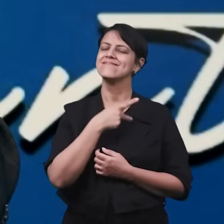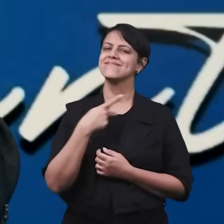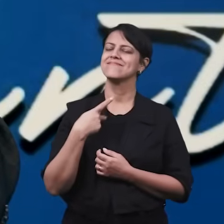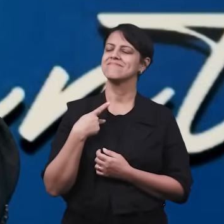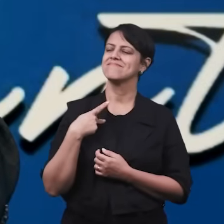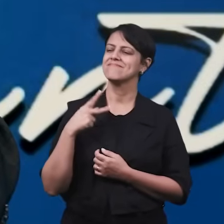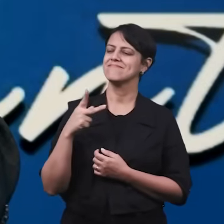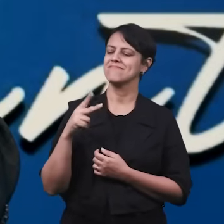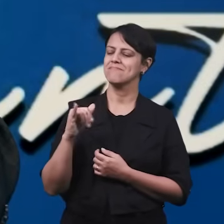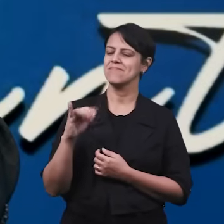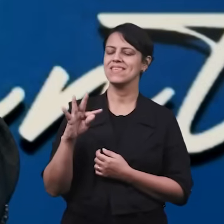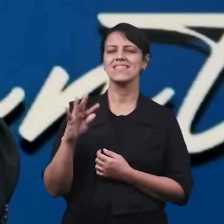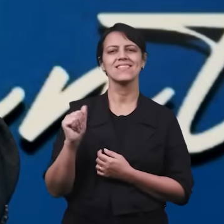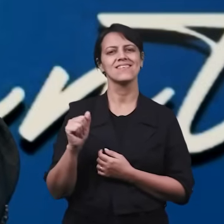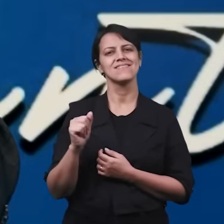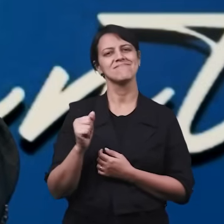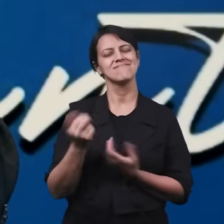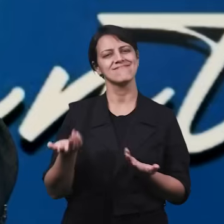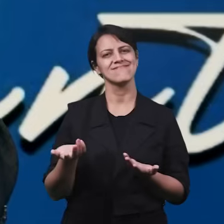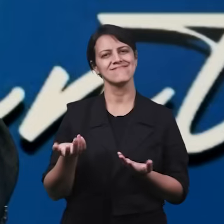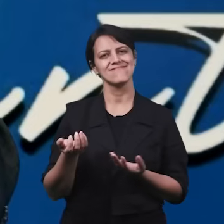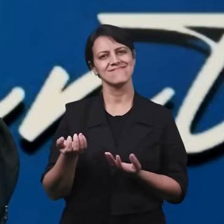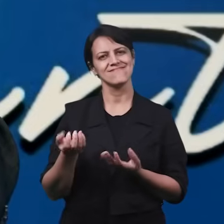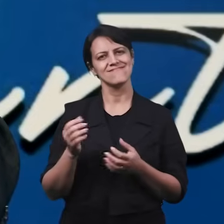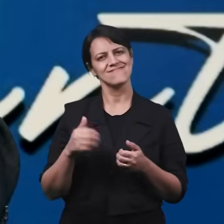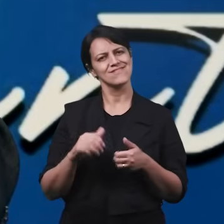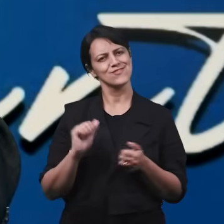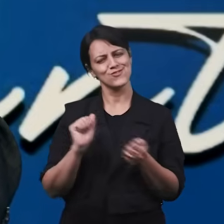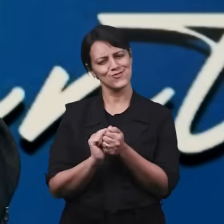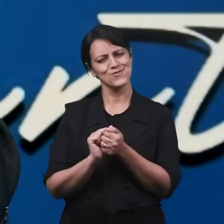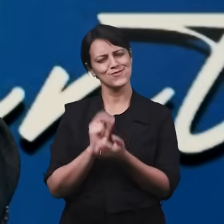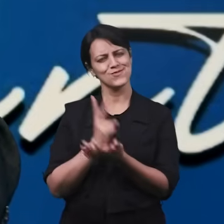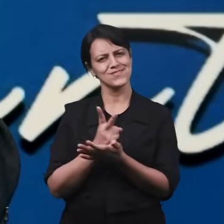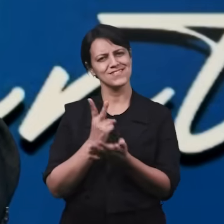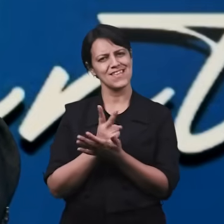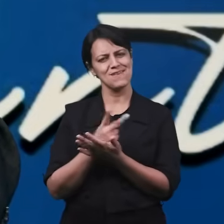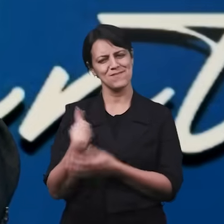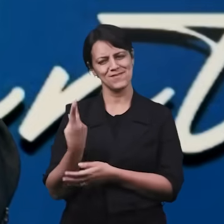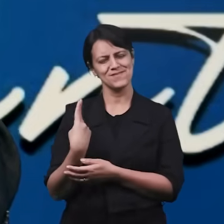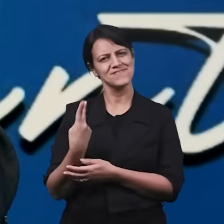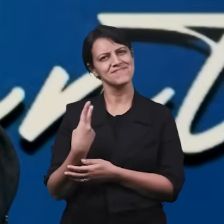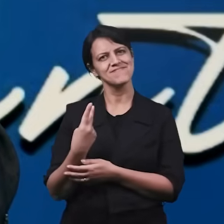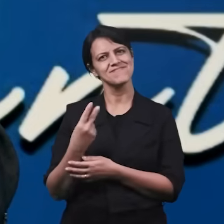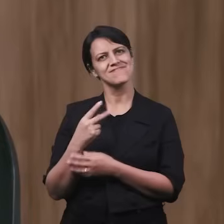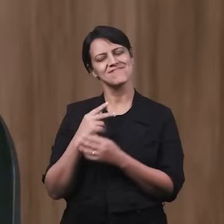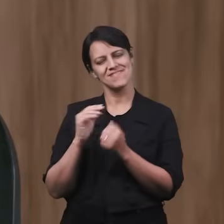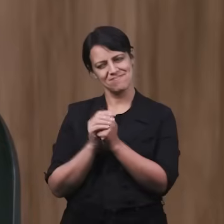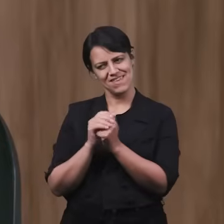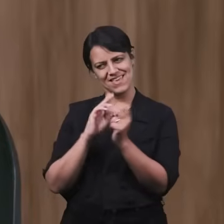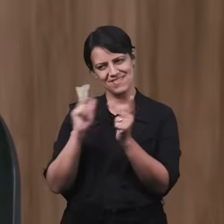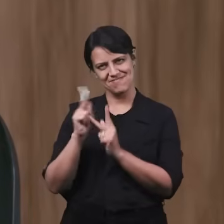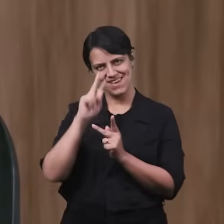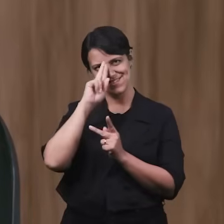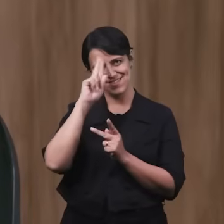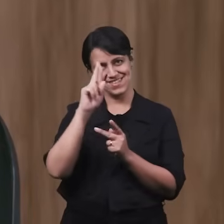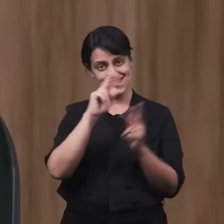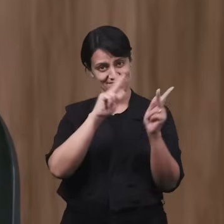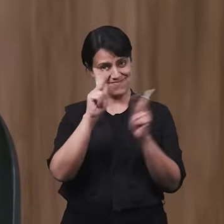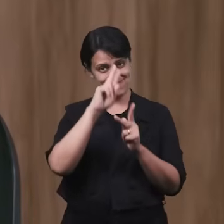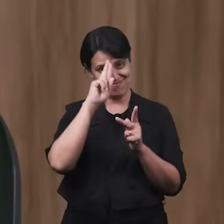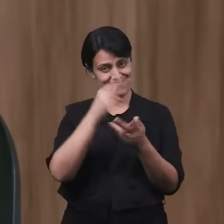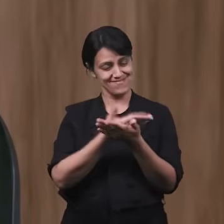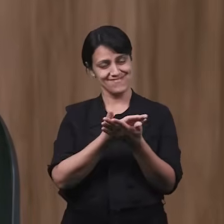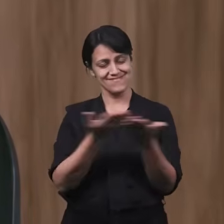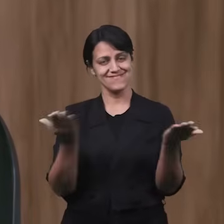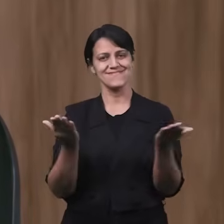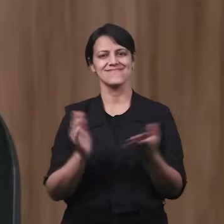você está aqui mais uma vez comigo, nosso companheiro inseparável na ética da vida do crente, amém? Pai do Senhor, pastor Gilson, Pai do Senhor, irmã Martinelli,